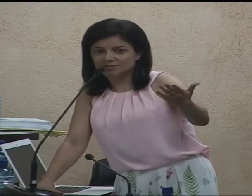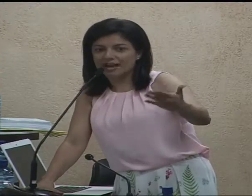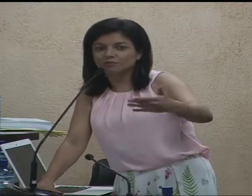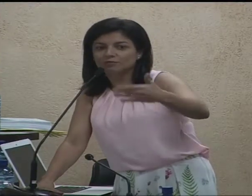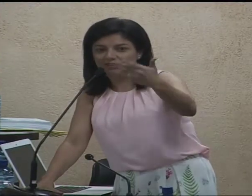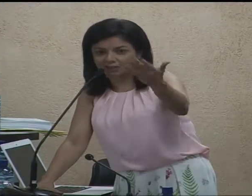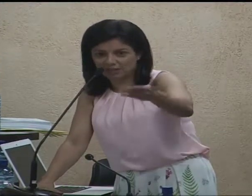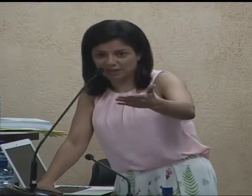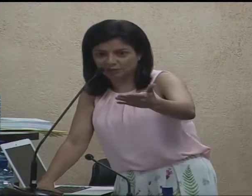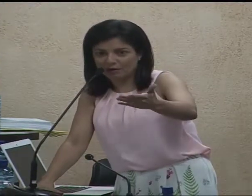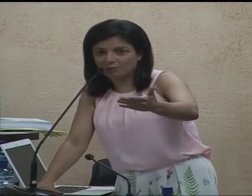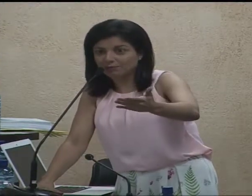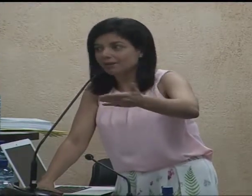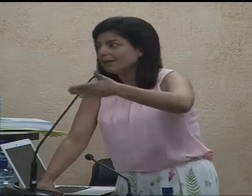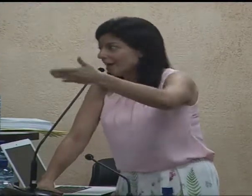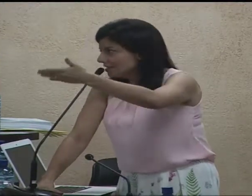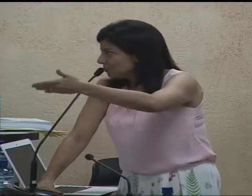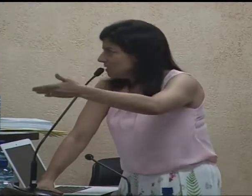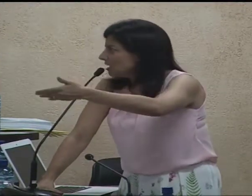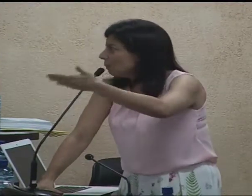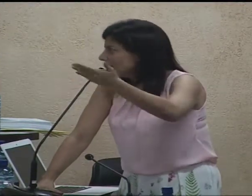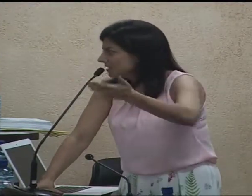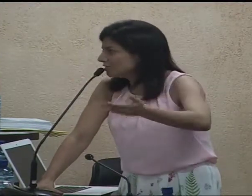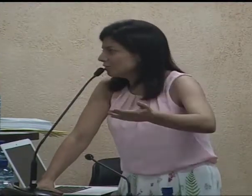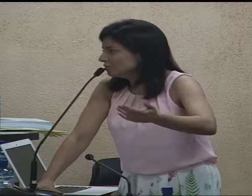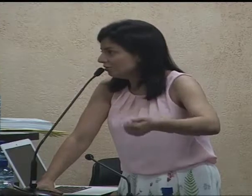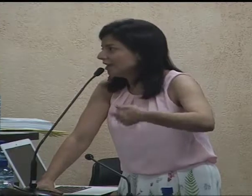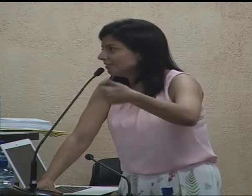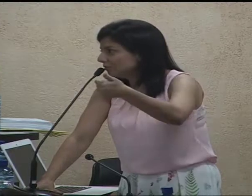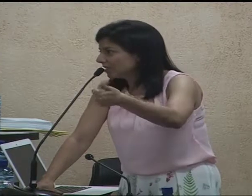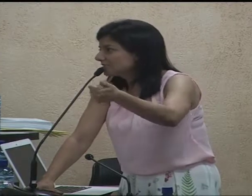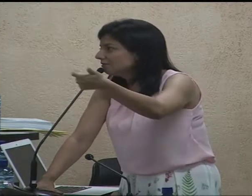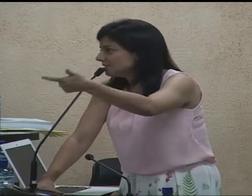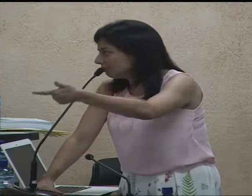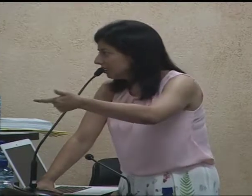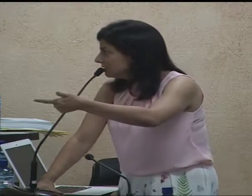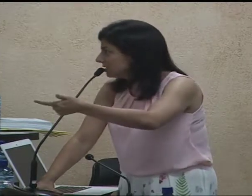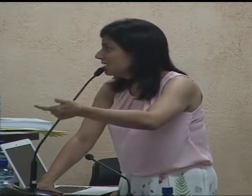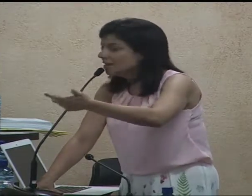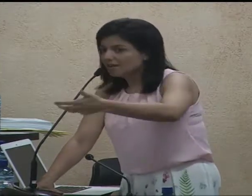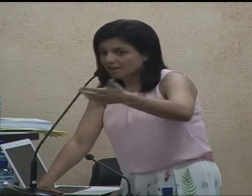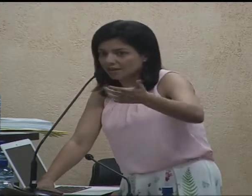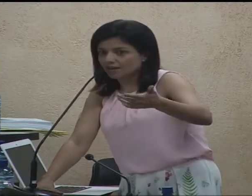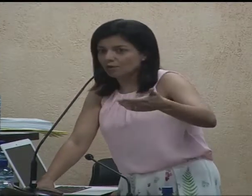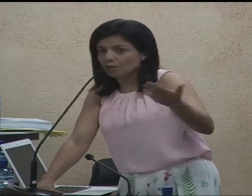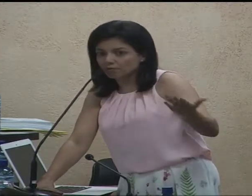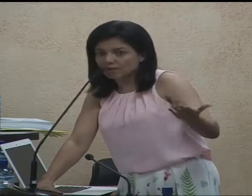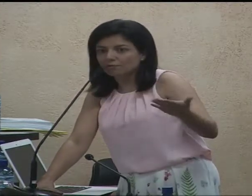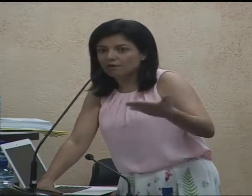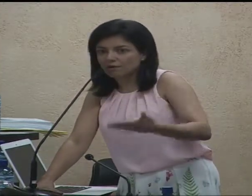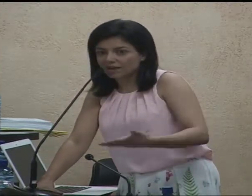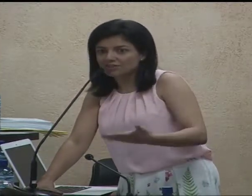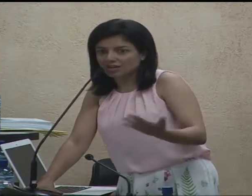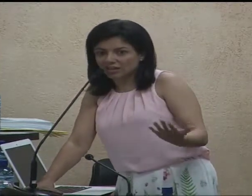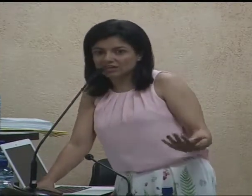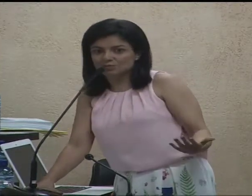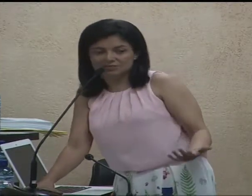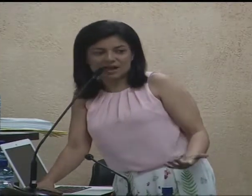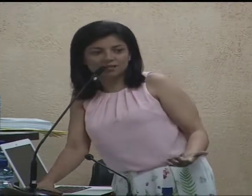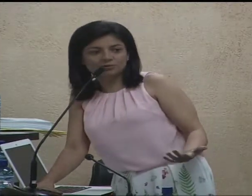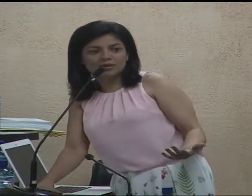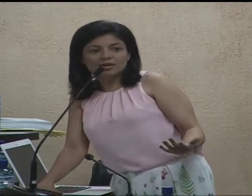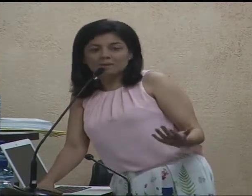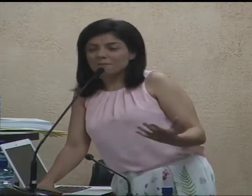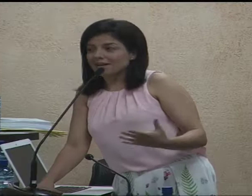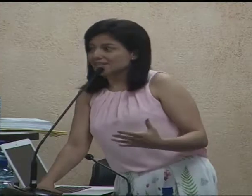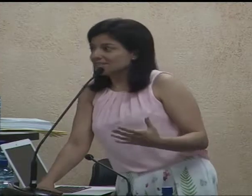governo do Estado, ao governador Geraldo Alckmin, em especial pelas questões de falha da educação e segurança, que eu considero o calcanhar de Aquiles do